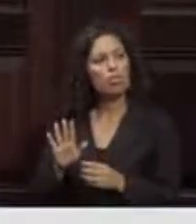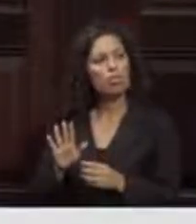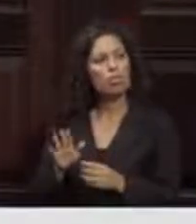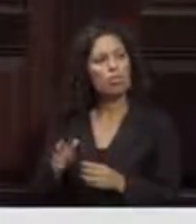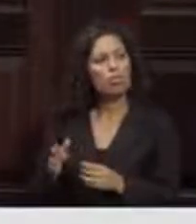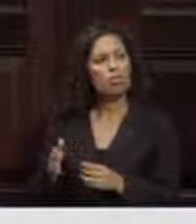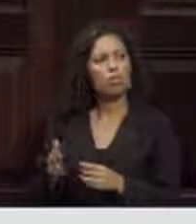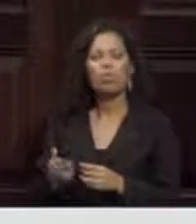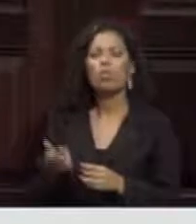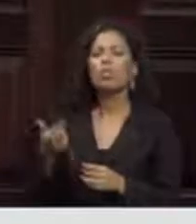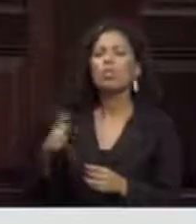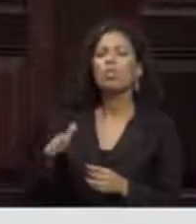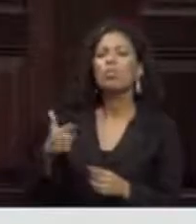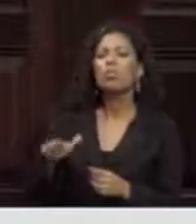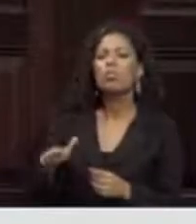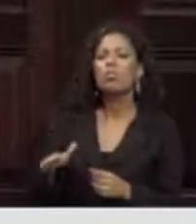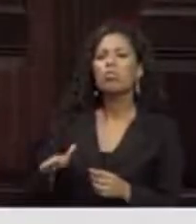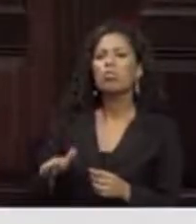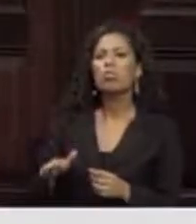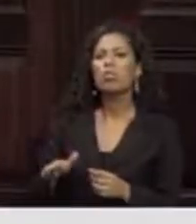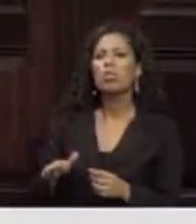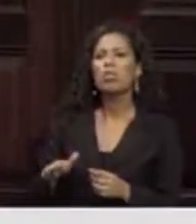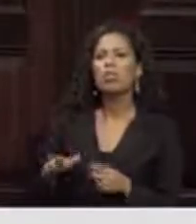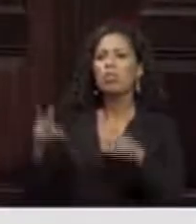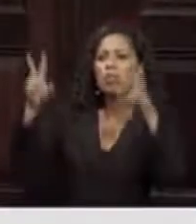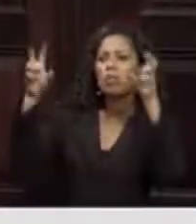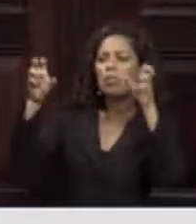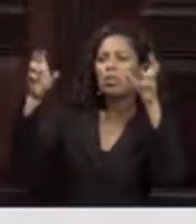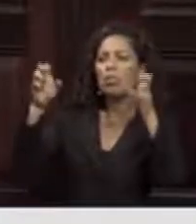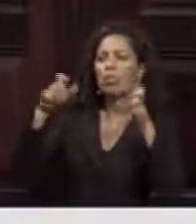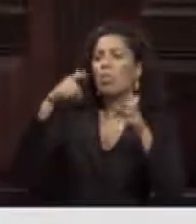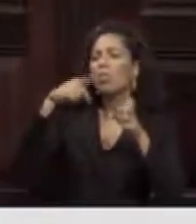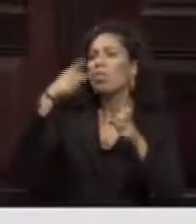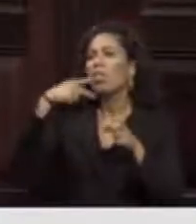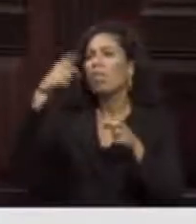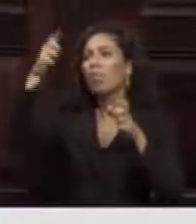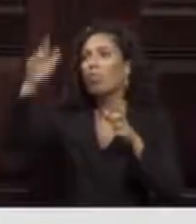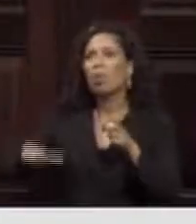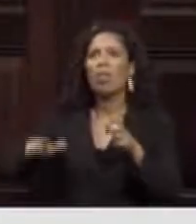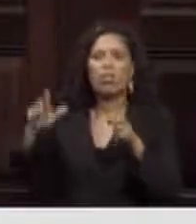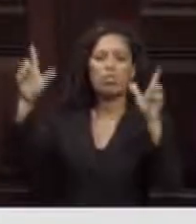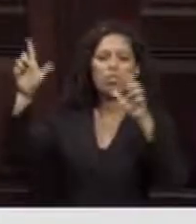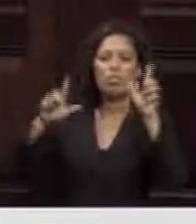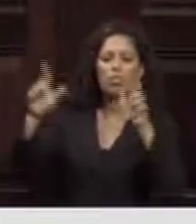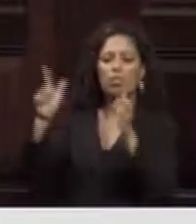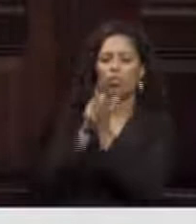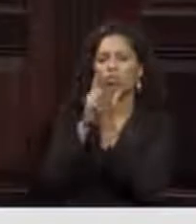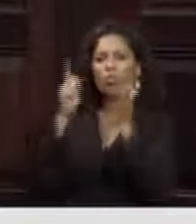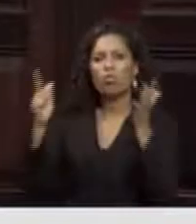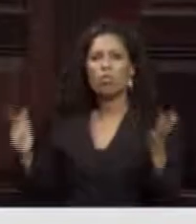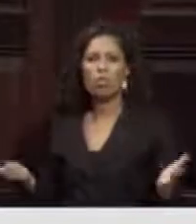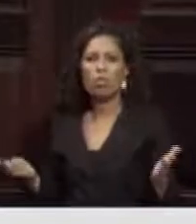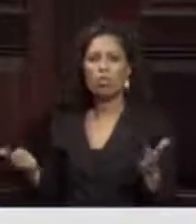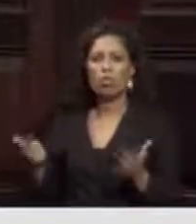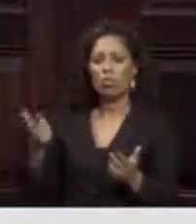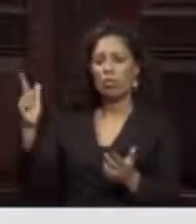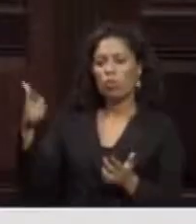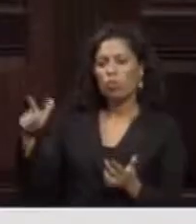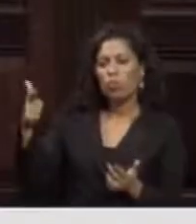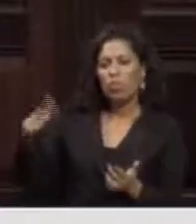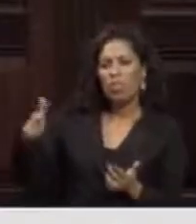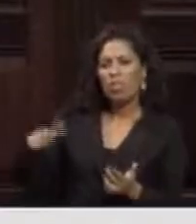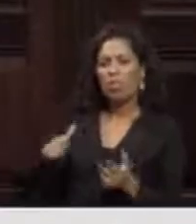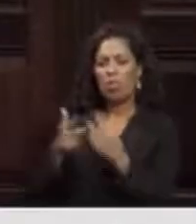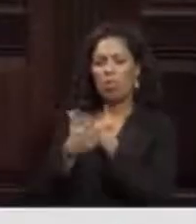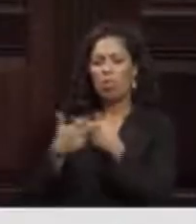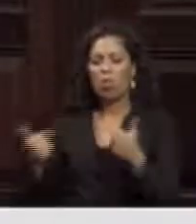tem assunto mais falado na mídia, não tem consulta mais feita a cidadãos